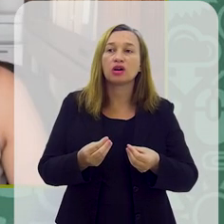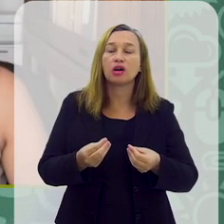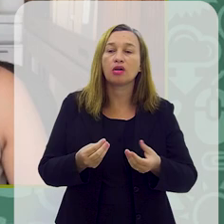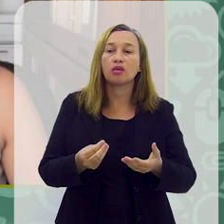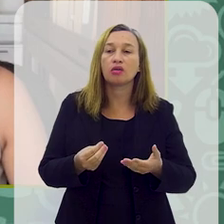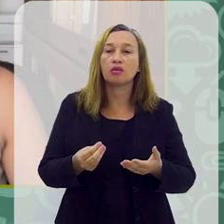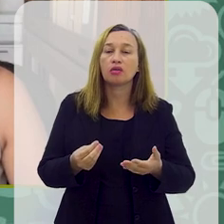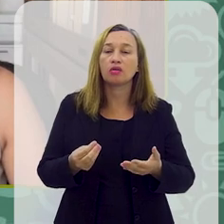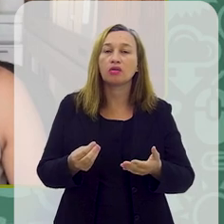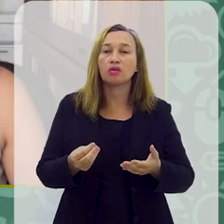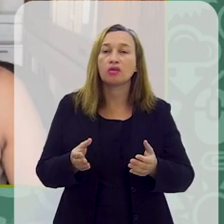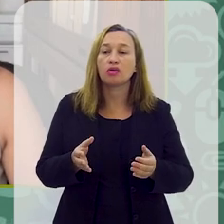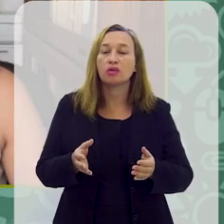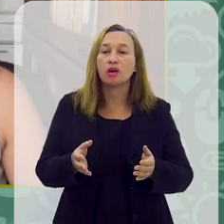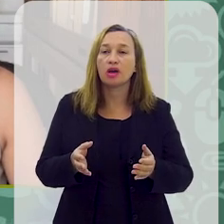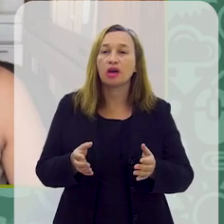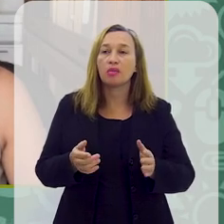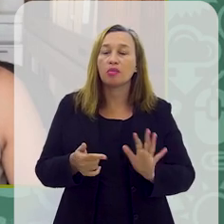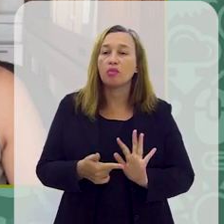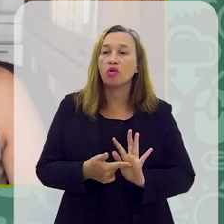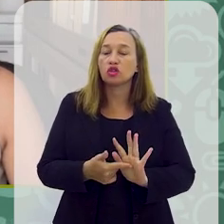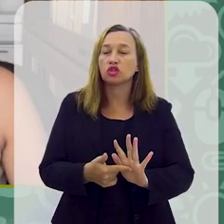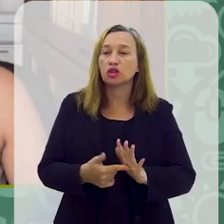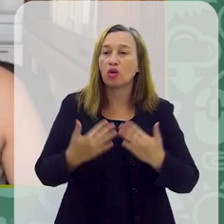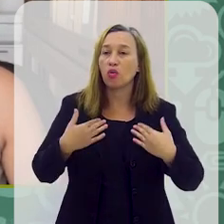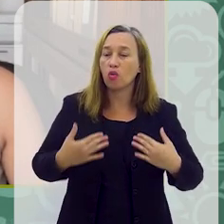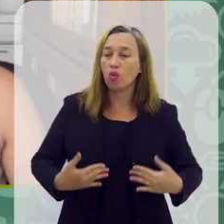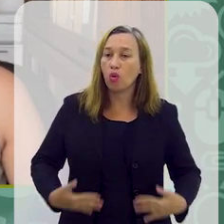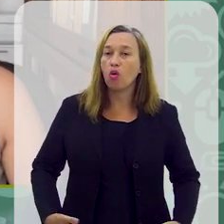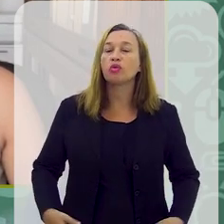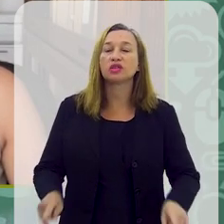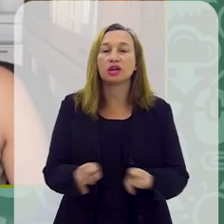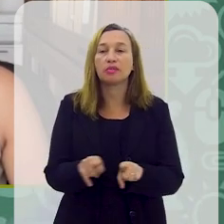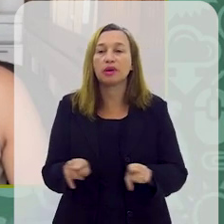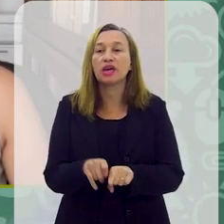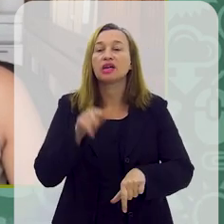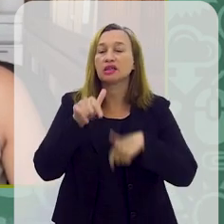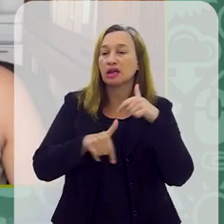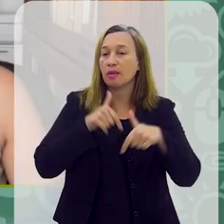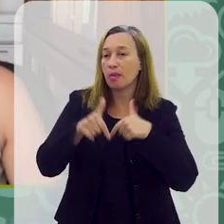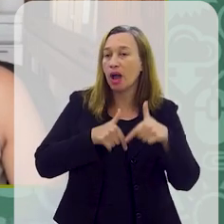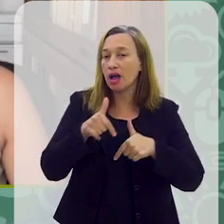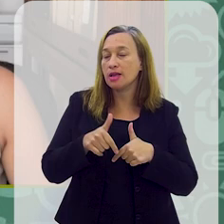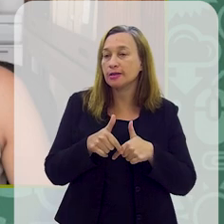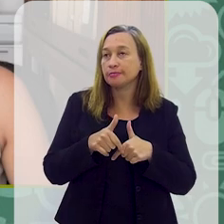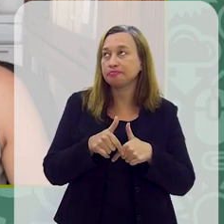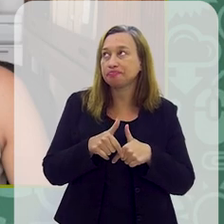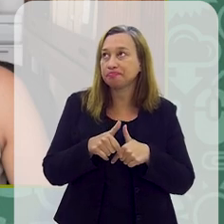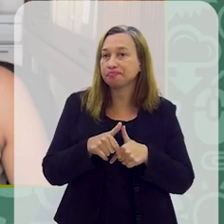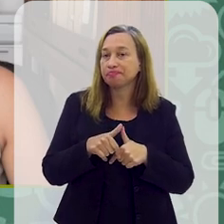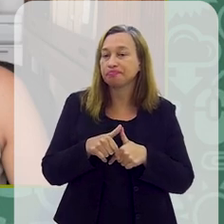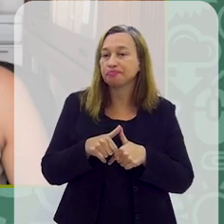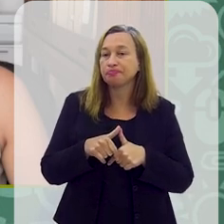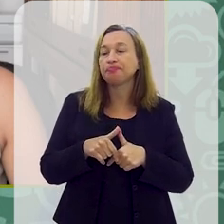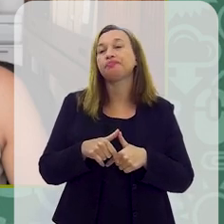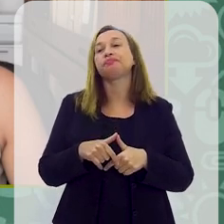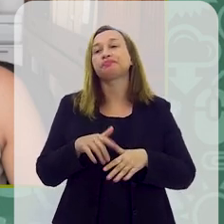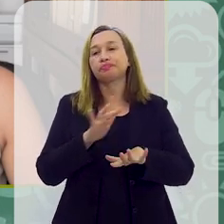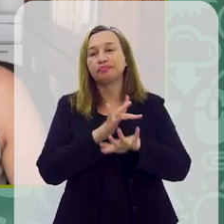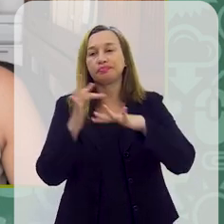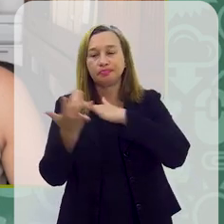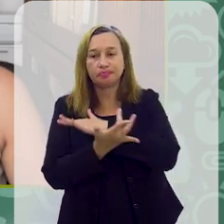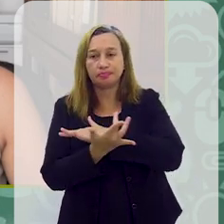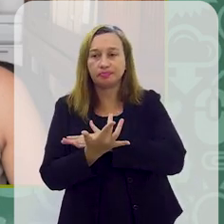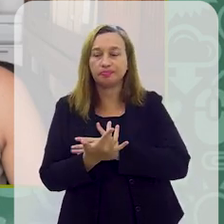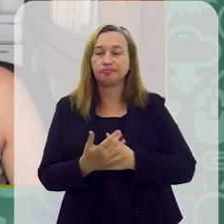não se expor, né? E outra coisa que a gente trabalha muito é para